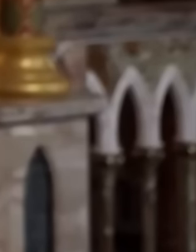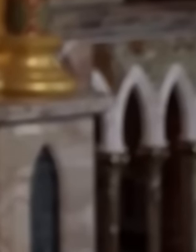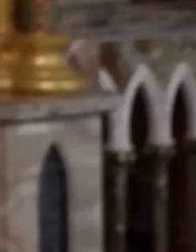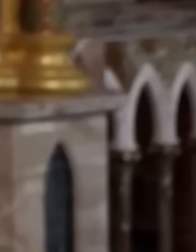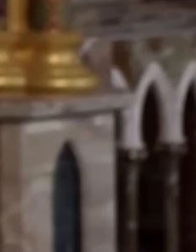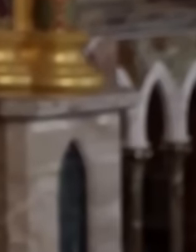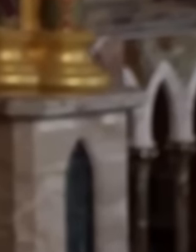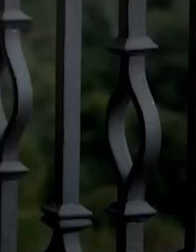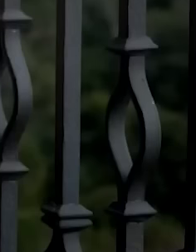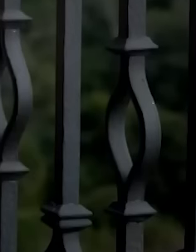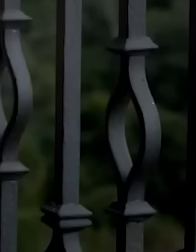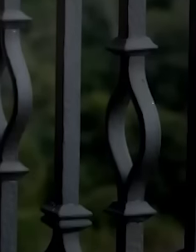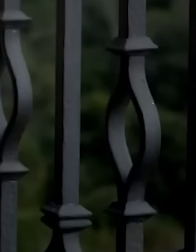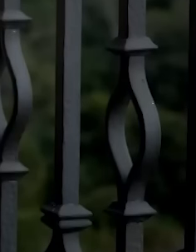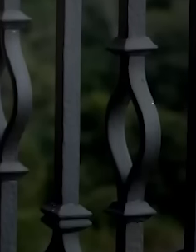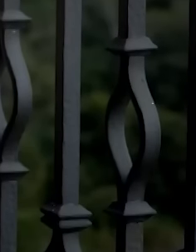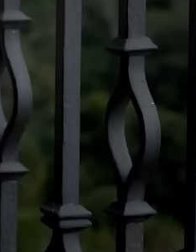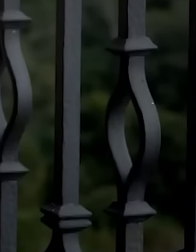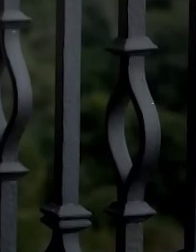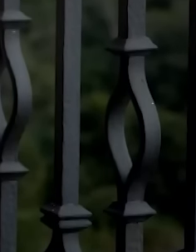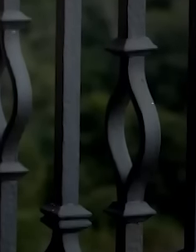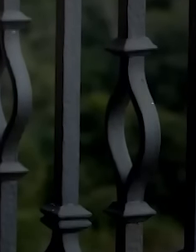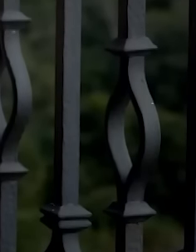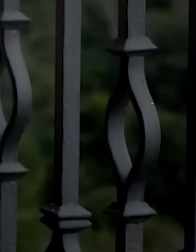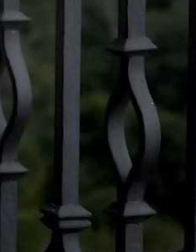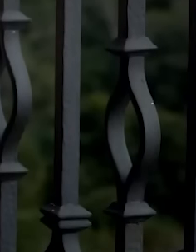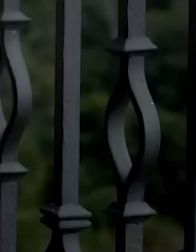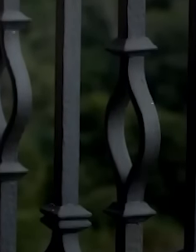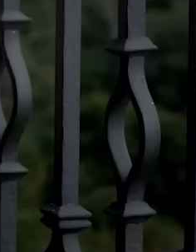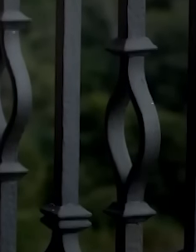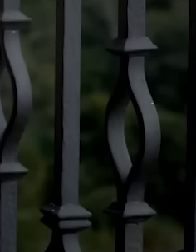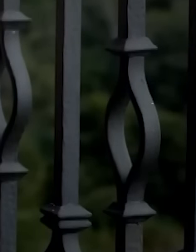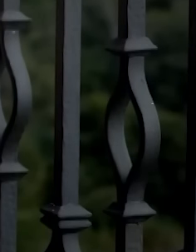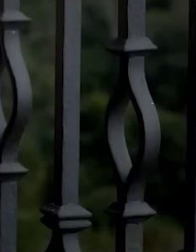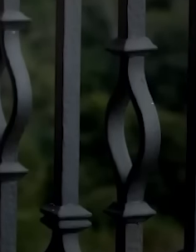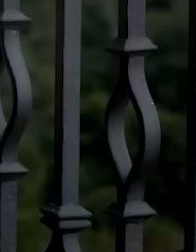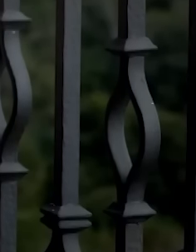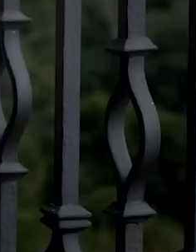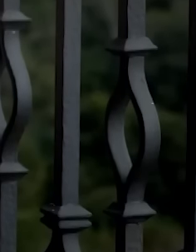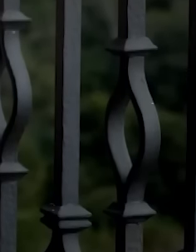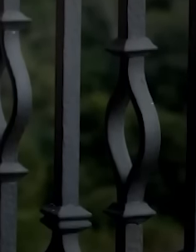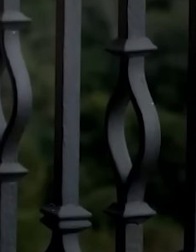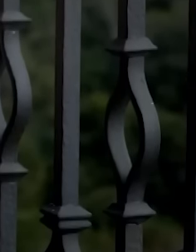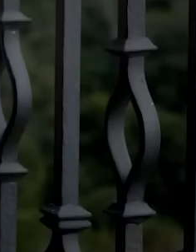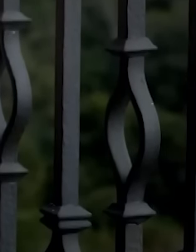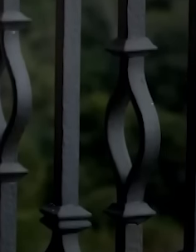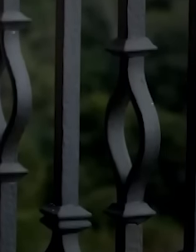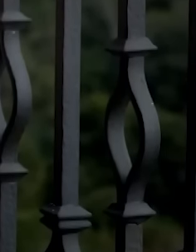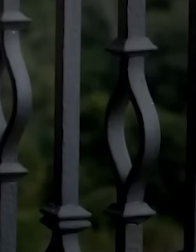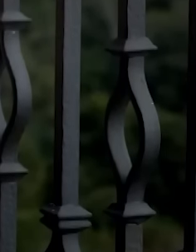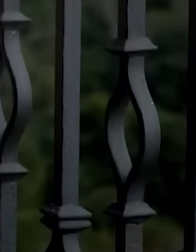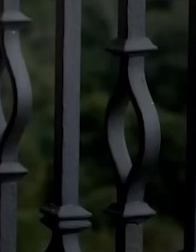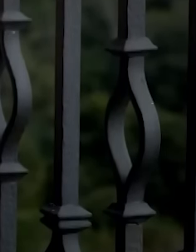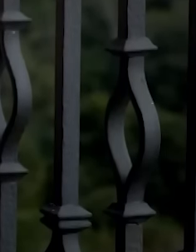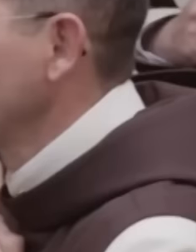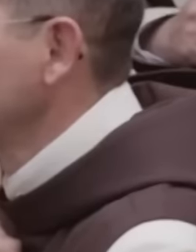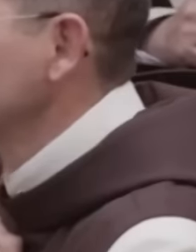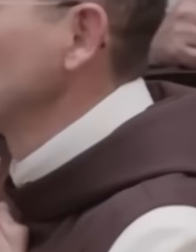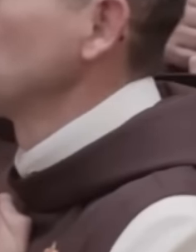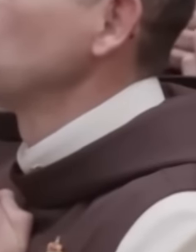muita fidelidade. E sobretudo com muita bondade, com a qual ele atraiu tantos filhos e